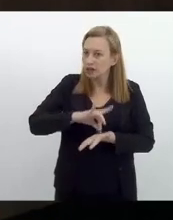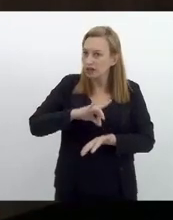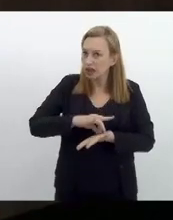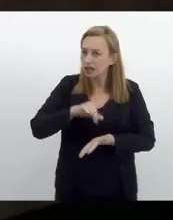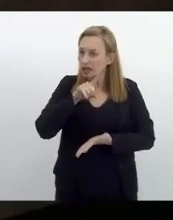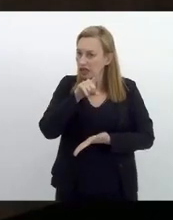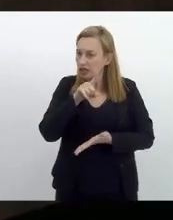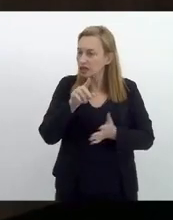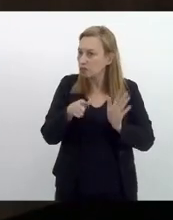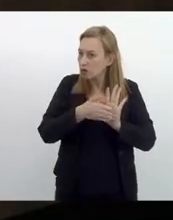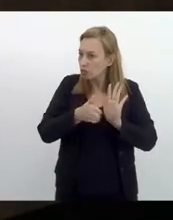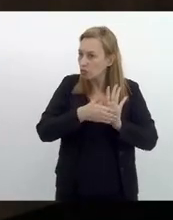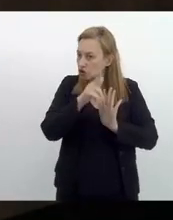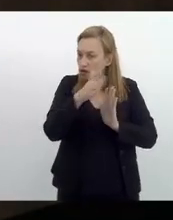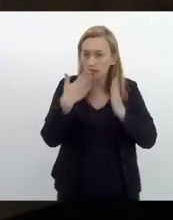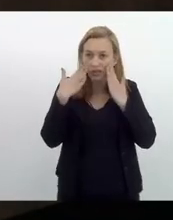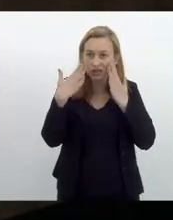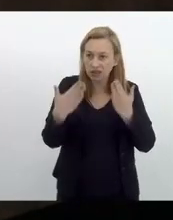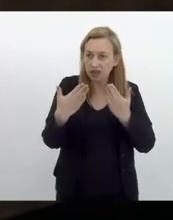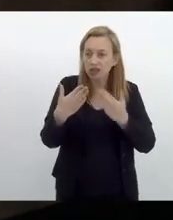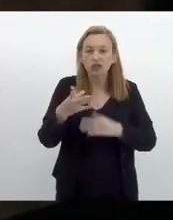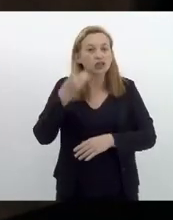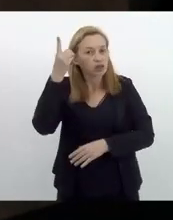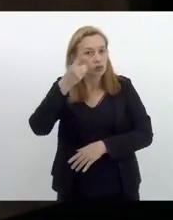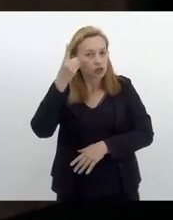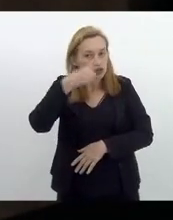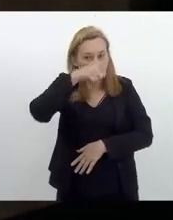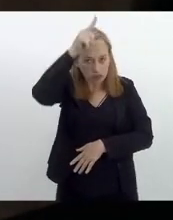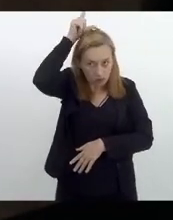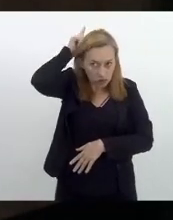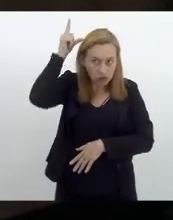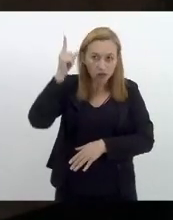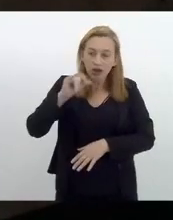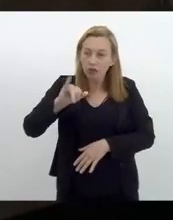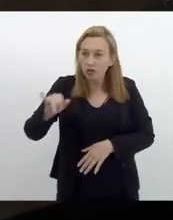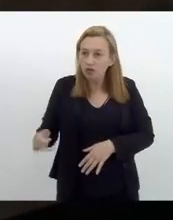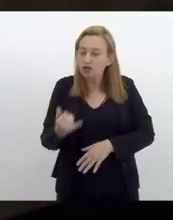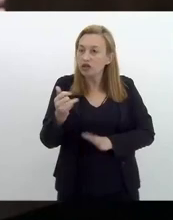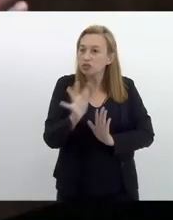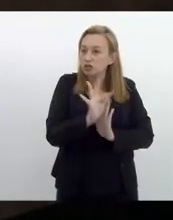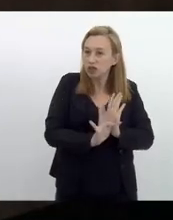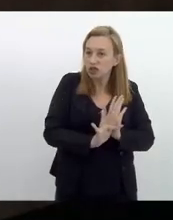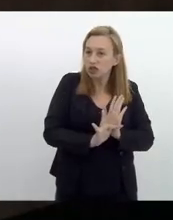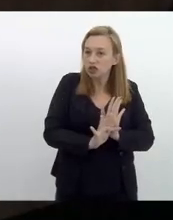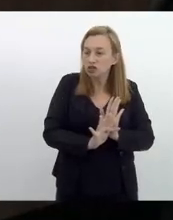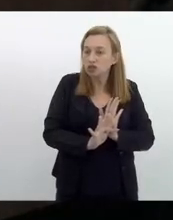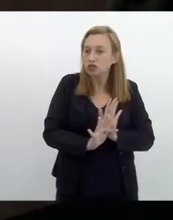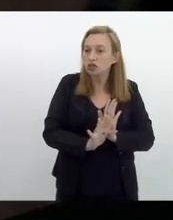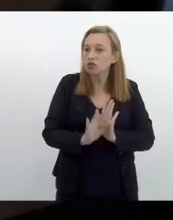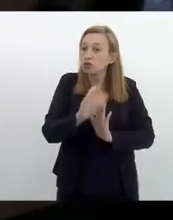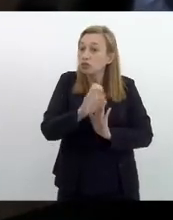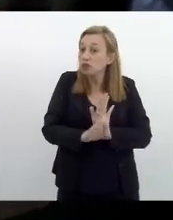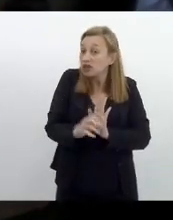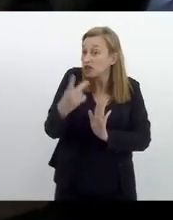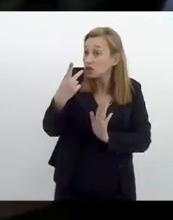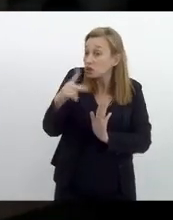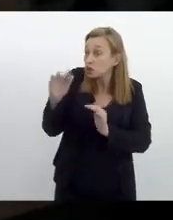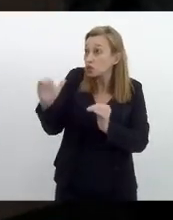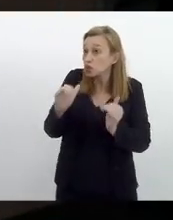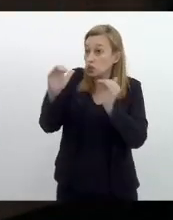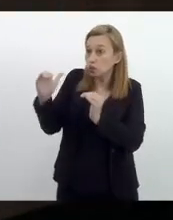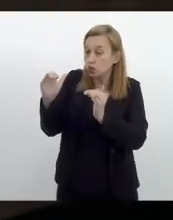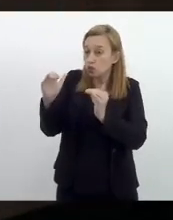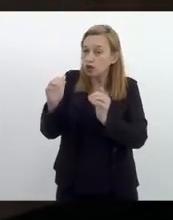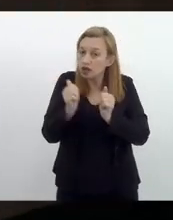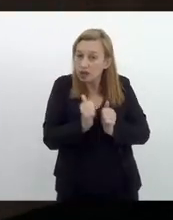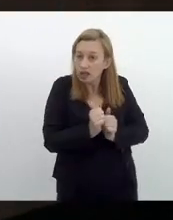essa proposta apresentada pelo deputado Luiz Paulo aproveita o texto de uma emenda de vossa excelência e encaminhe